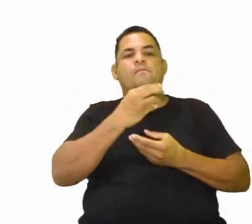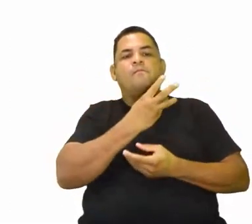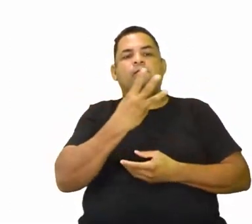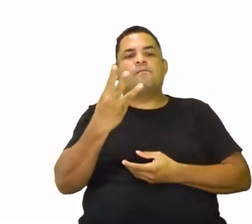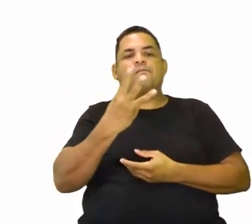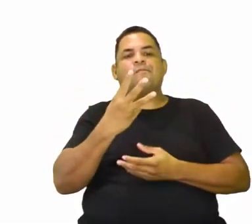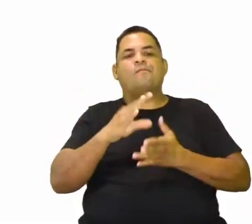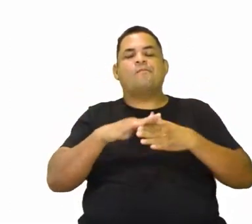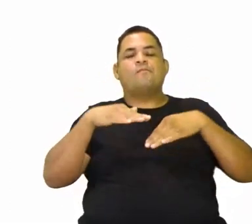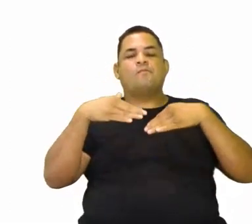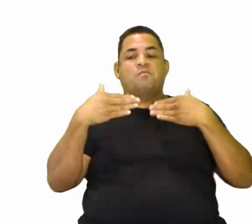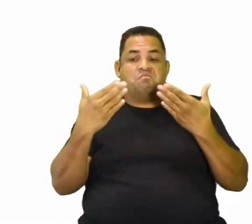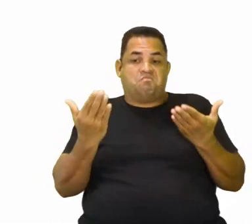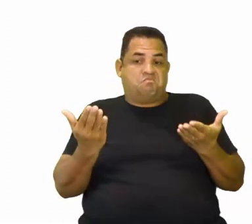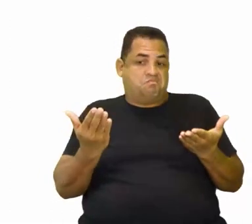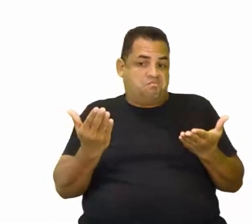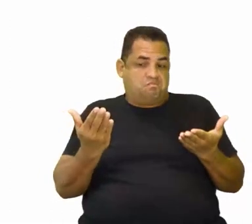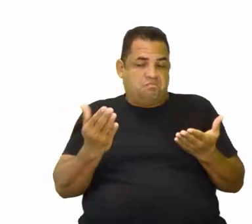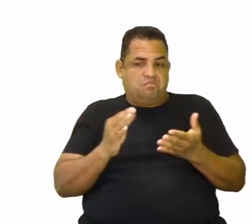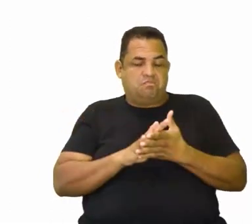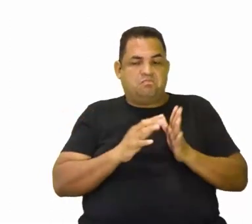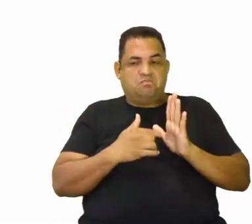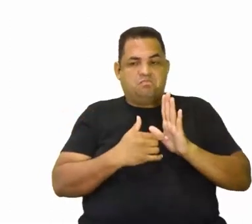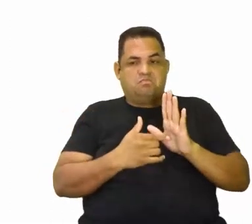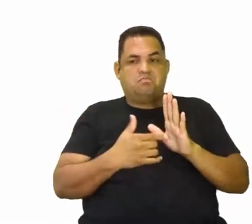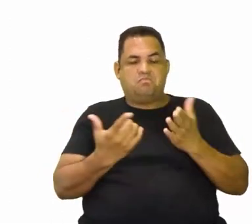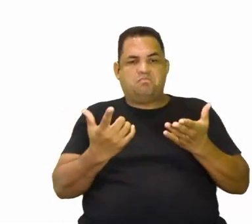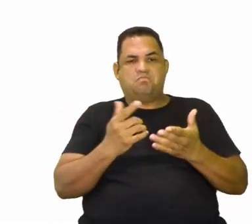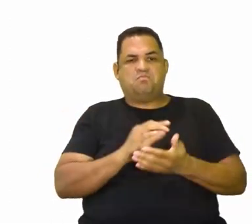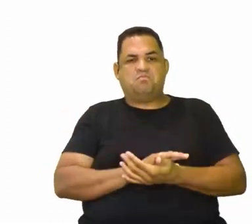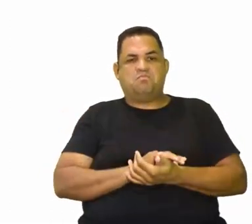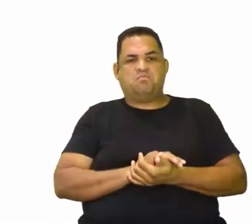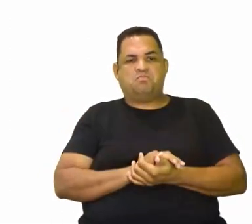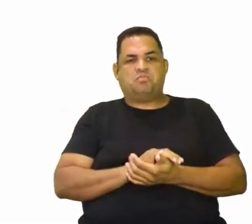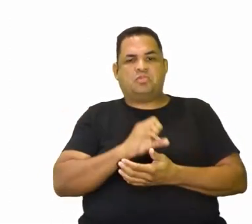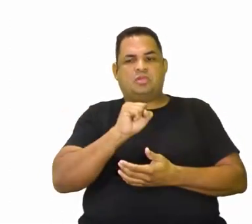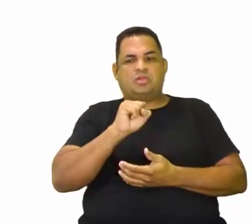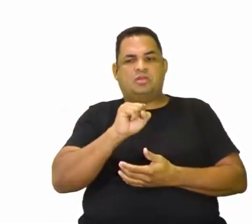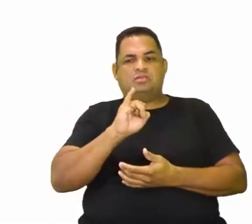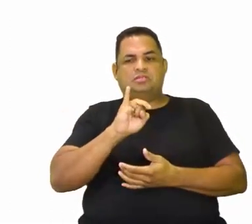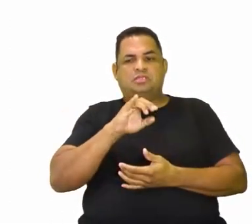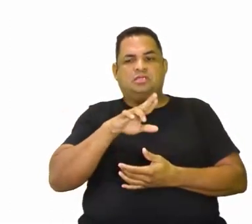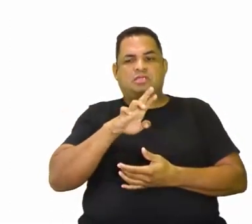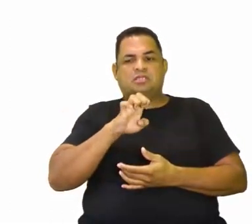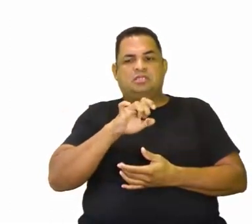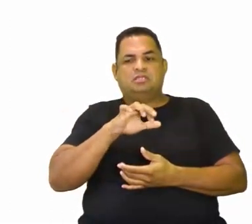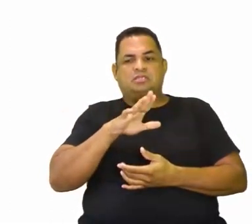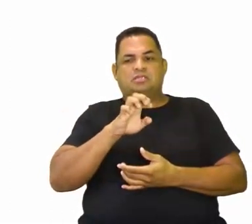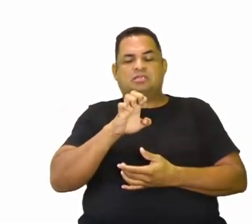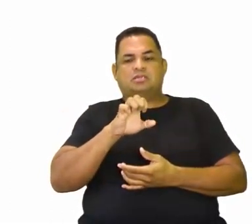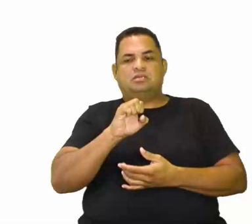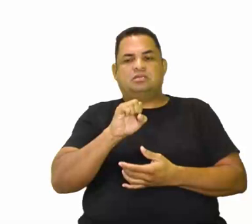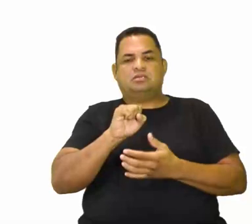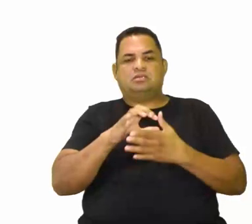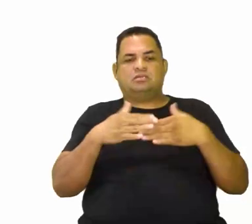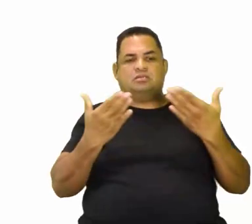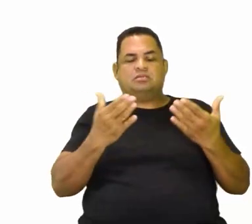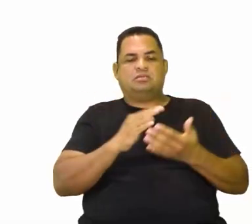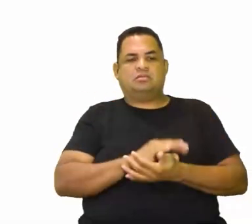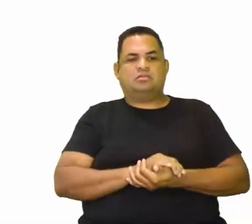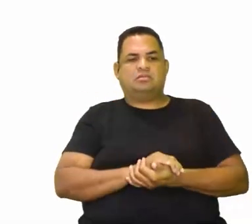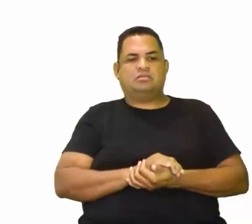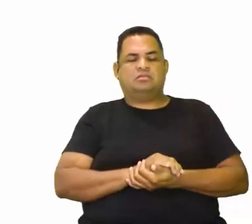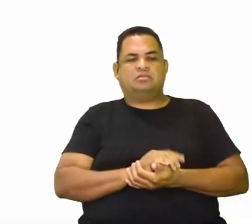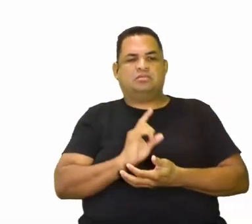três, qual ou quais representa a reação de síntese? Se a gente for observar, nós temos a